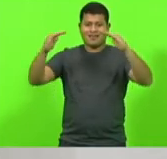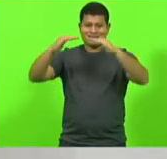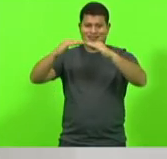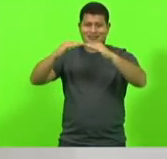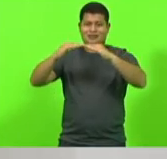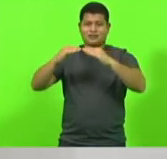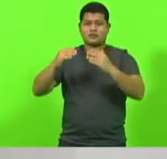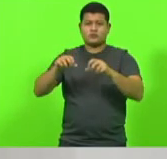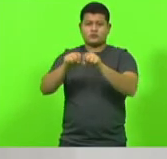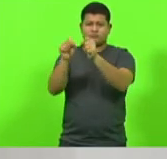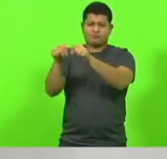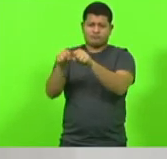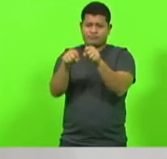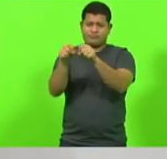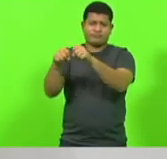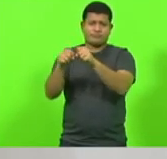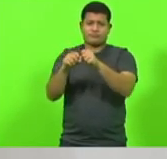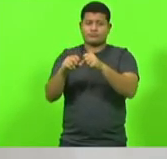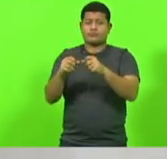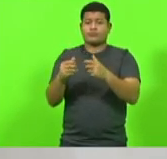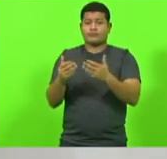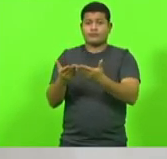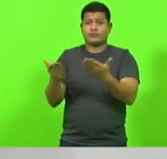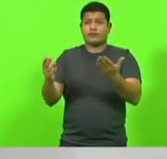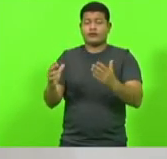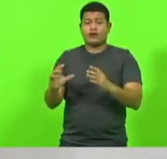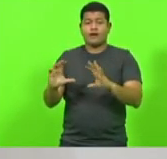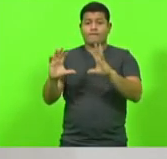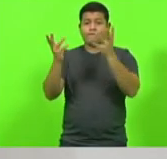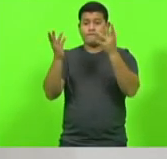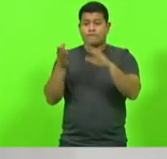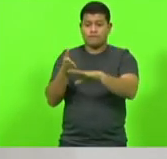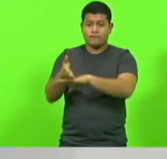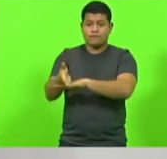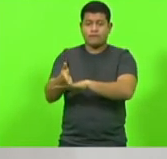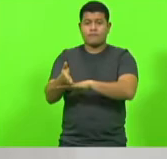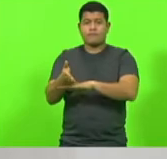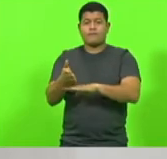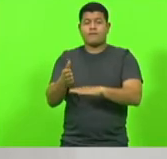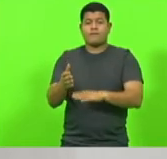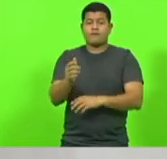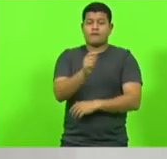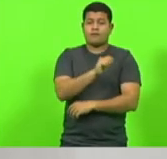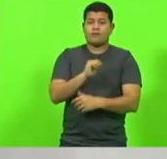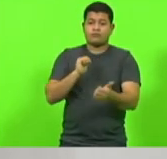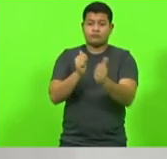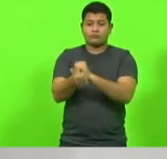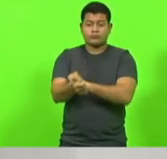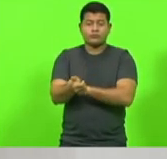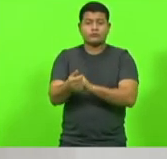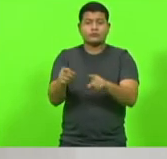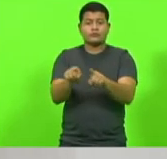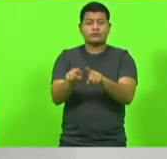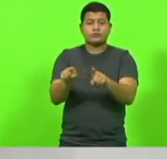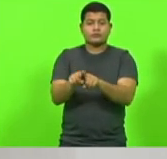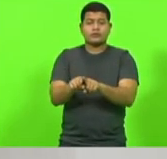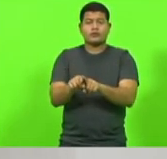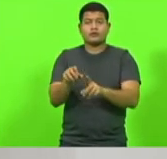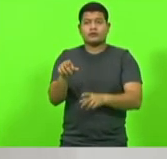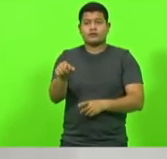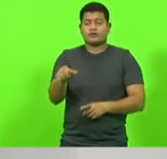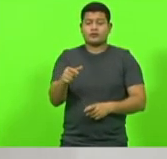toda prejudicada e os eventos estudantis, esportivos, não estão